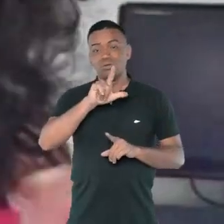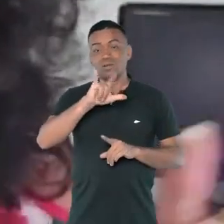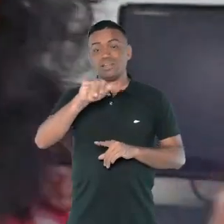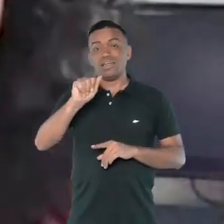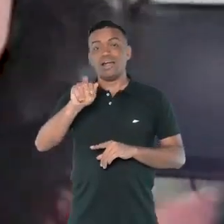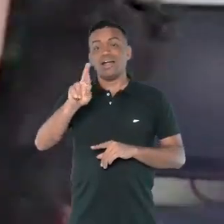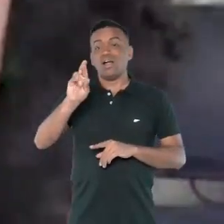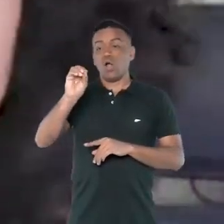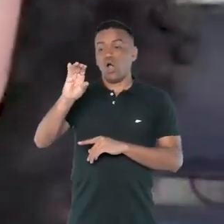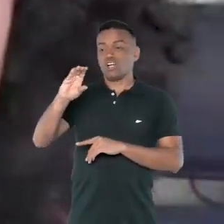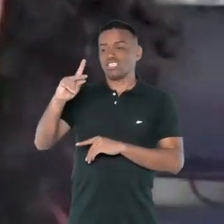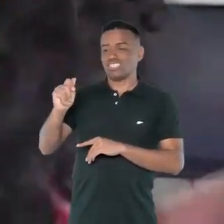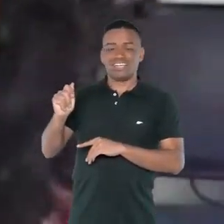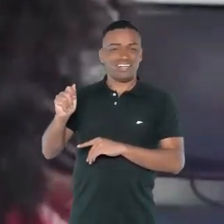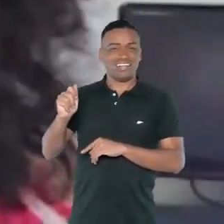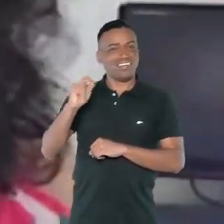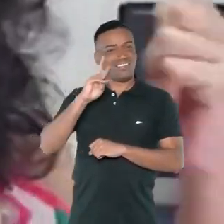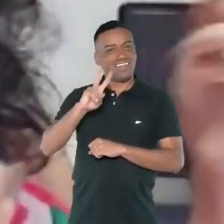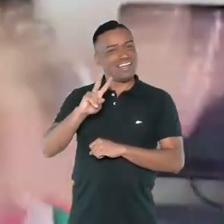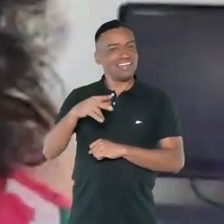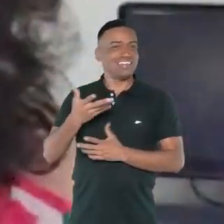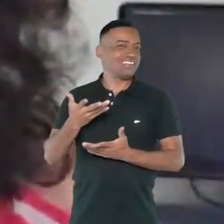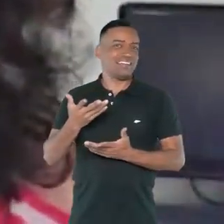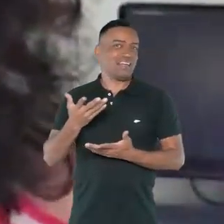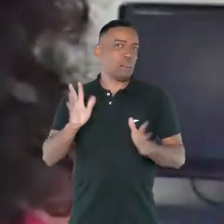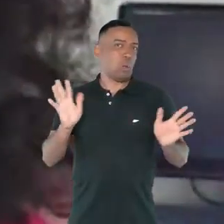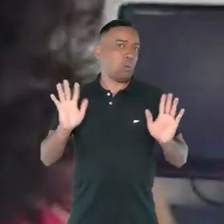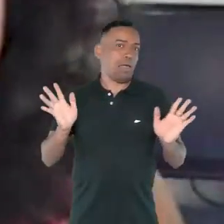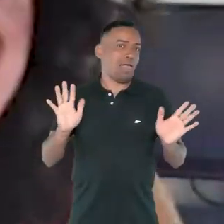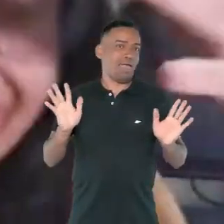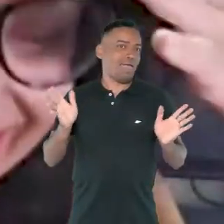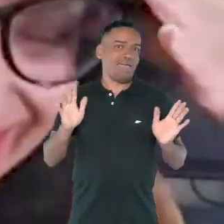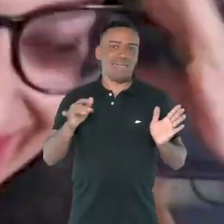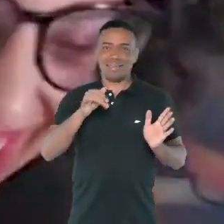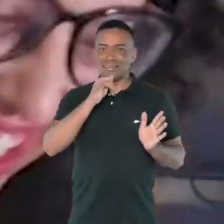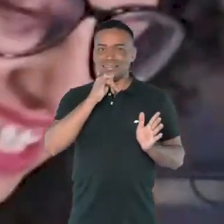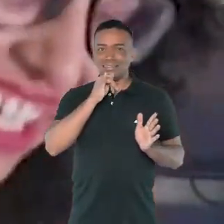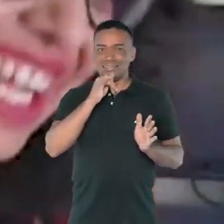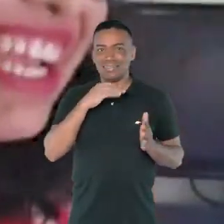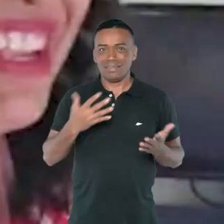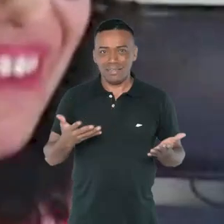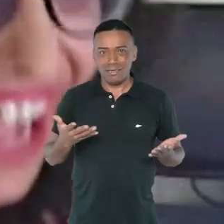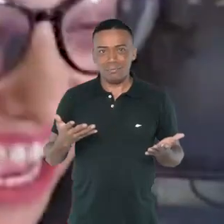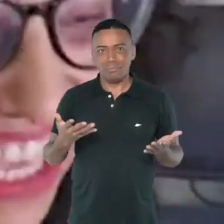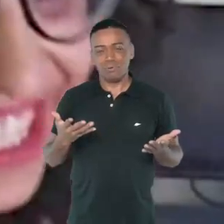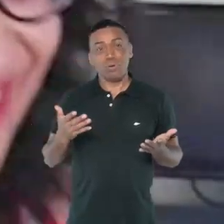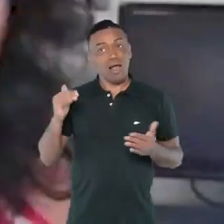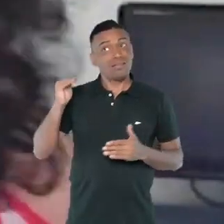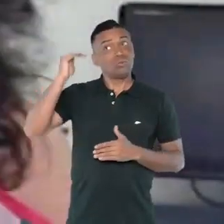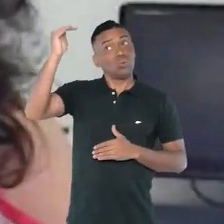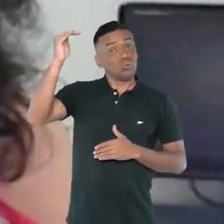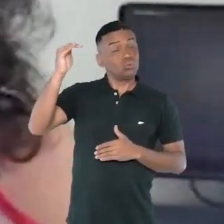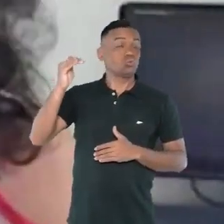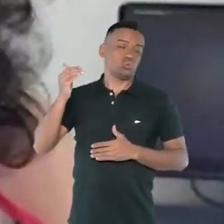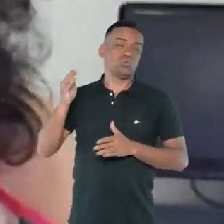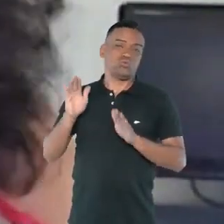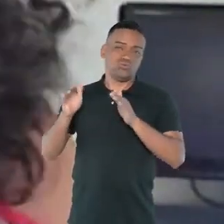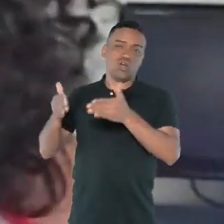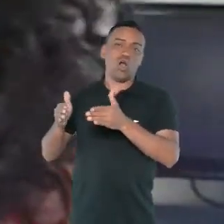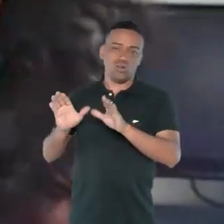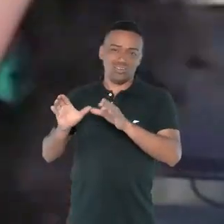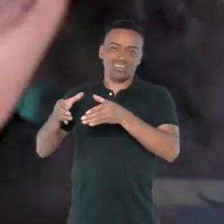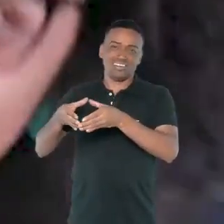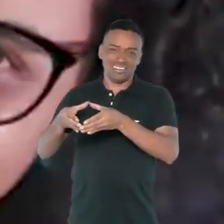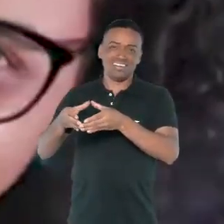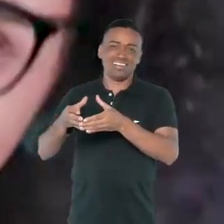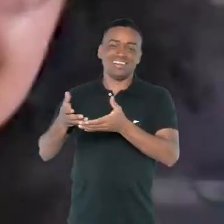ajuda. Mas na hora que eu chego na escola, tá lá, Lia Rocha. Aí eu falo, gente, esse não é pra essa faixa etária,